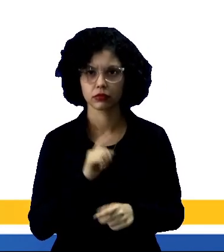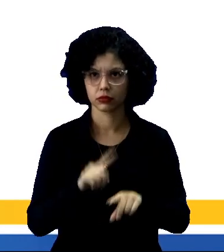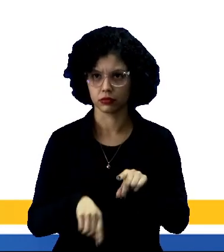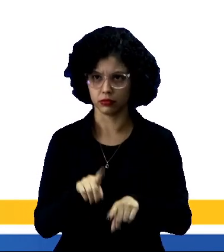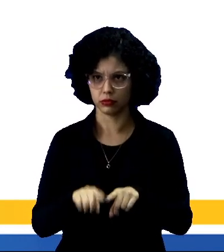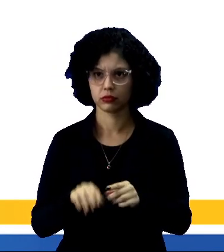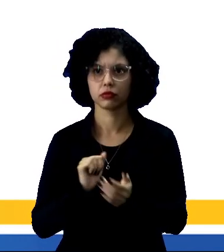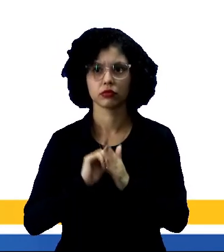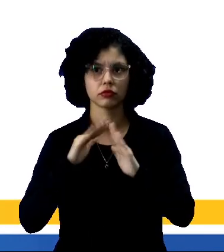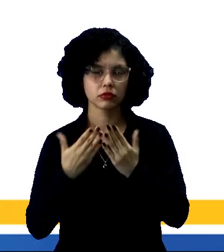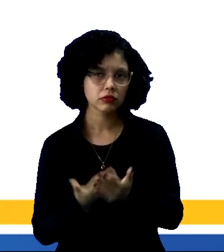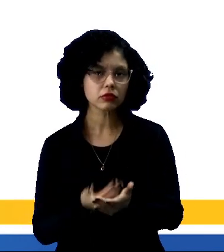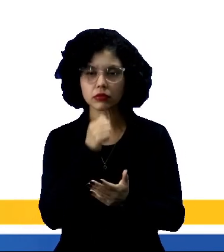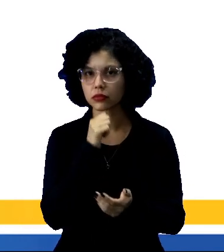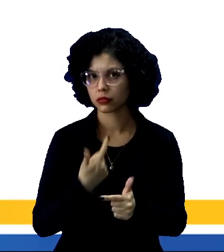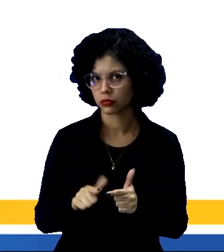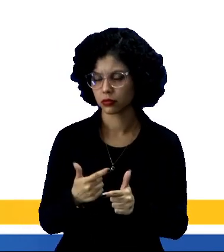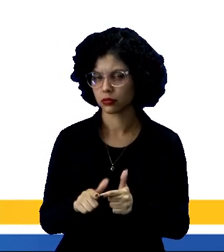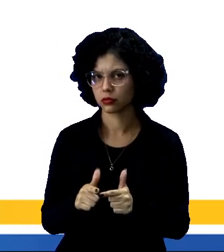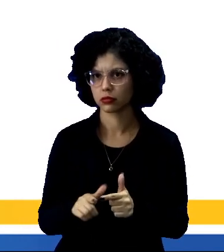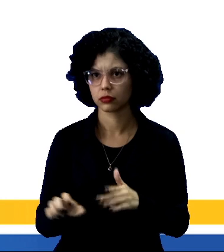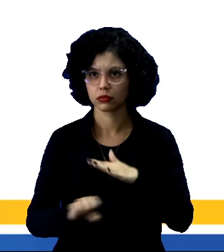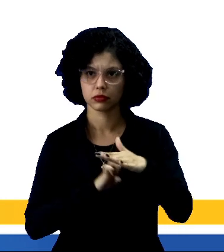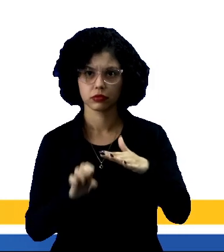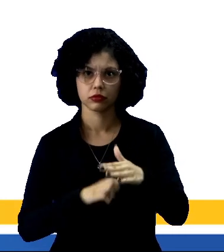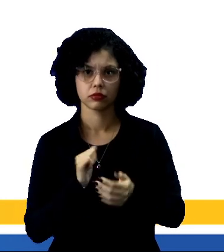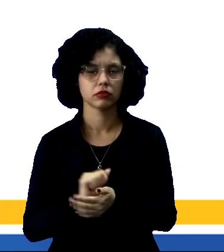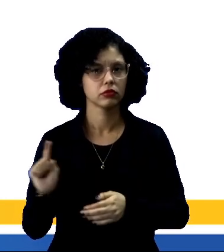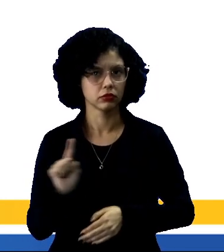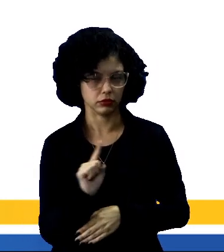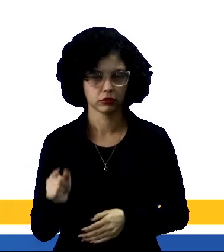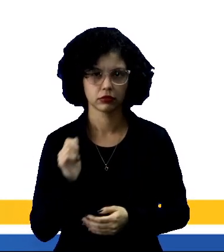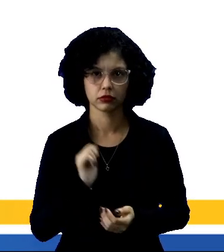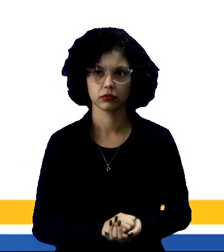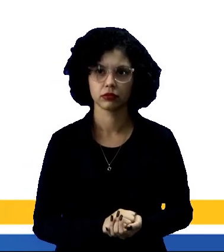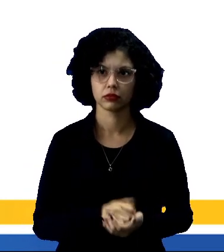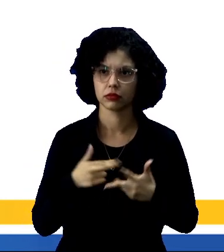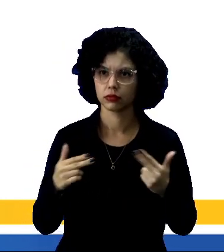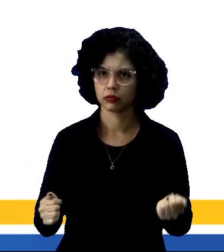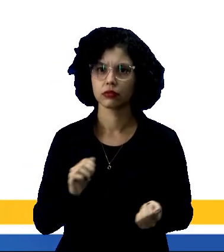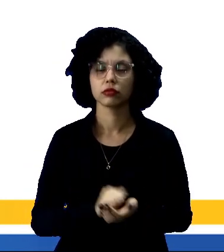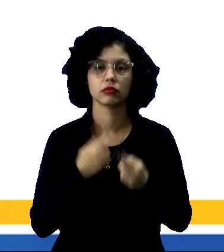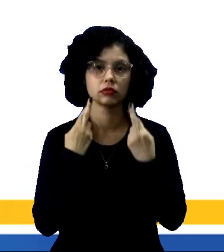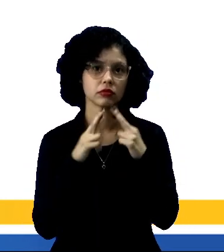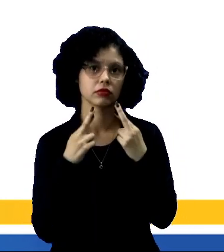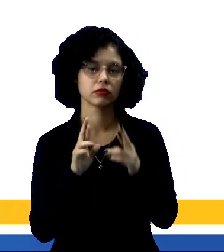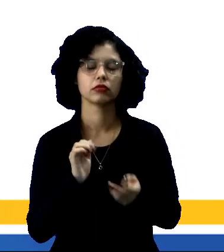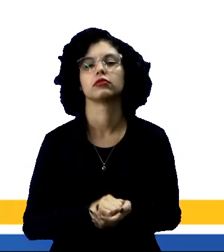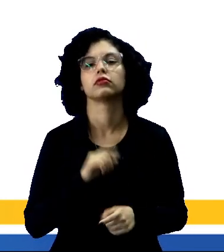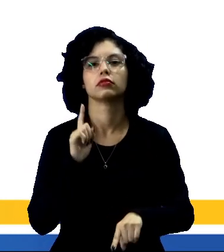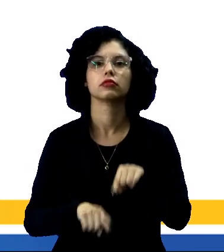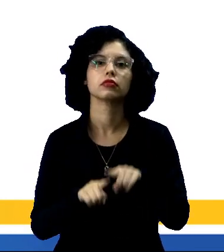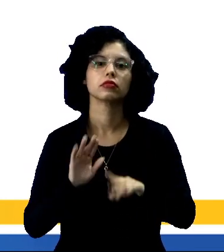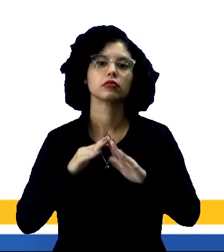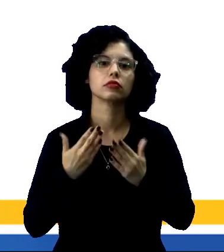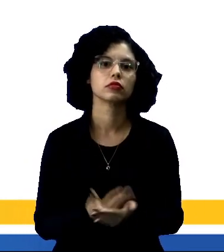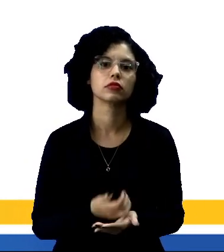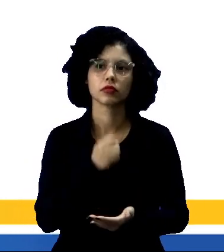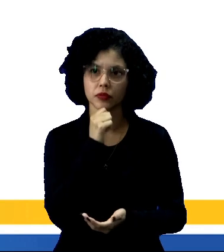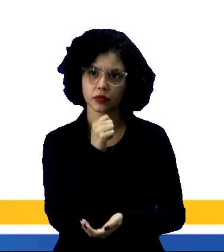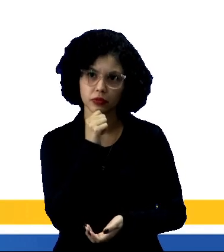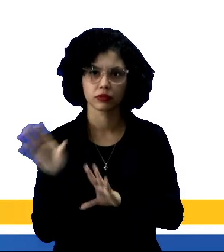materiais escolares que vieram danificados da empresa? Não, gente, não é o objeto de reclamação, porque os materiais escolares,